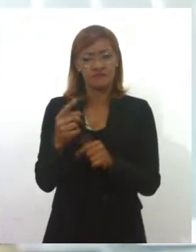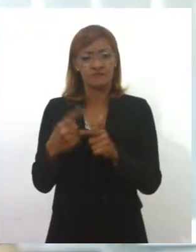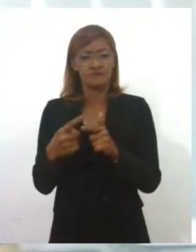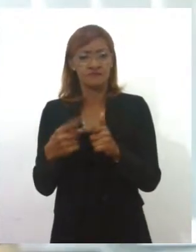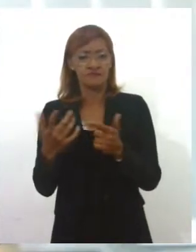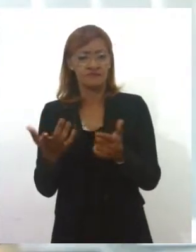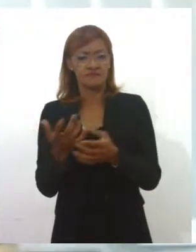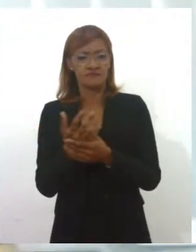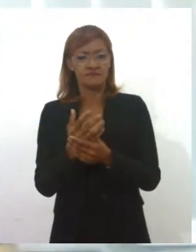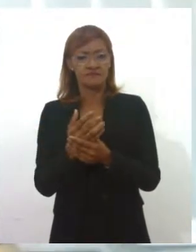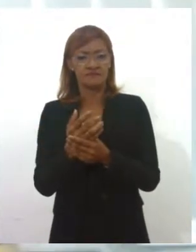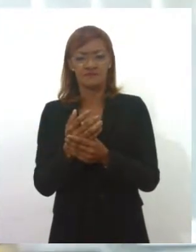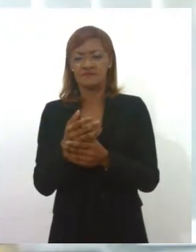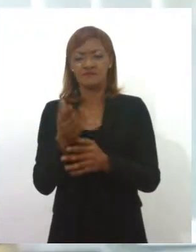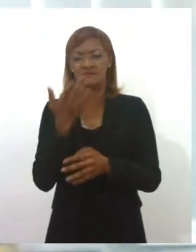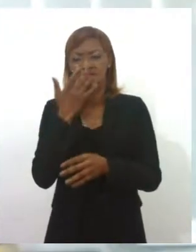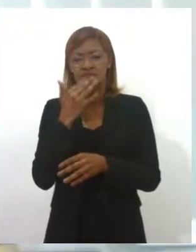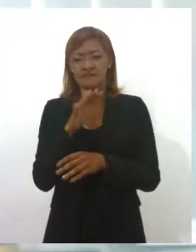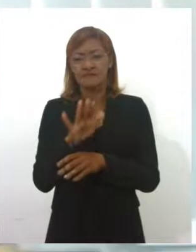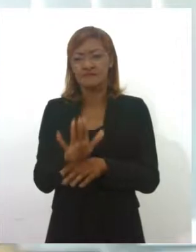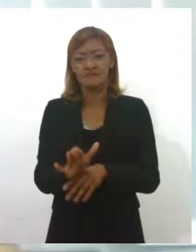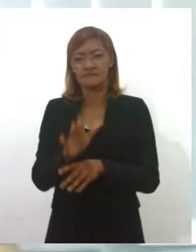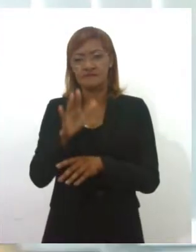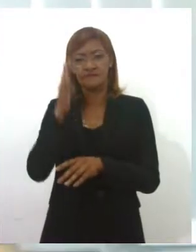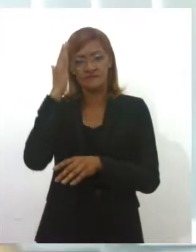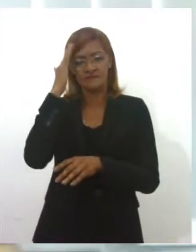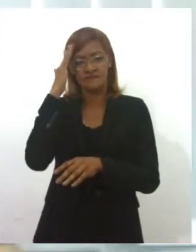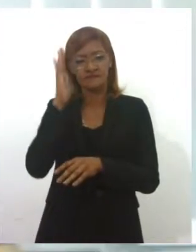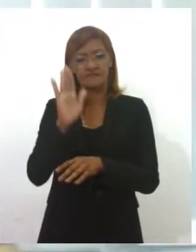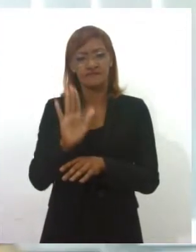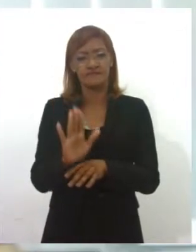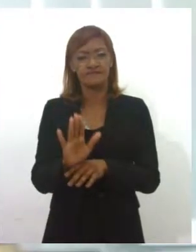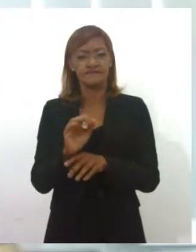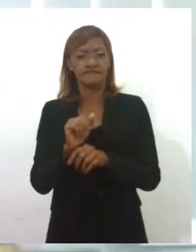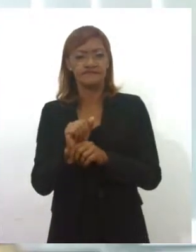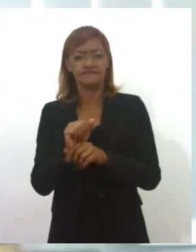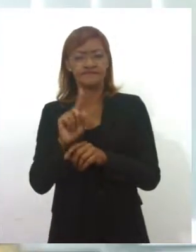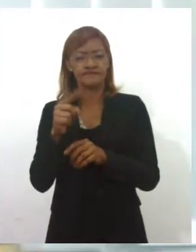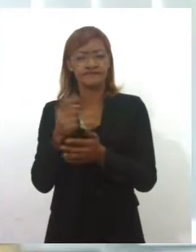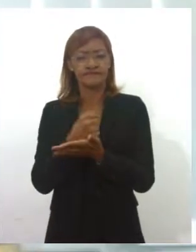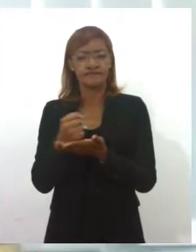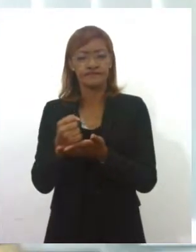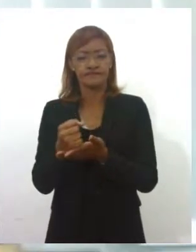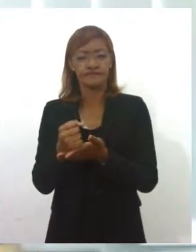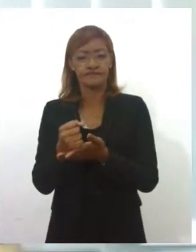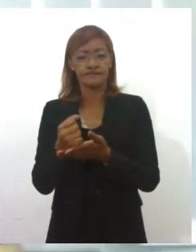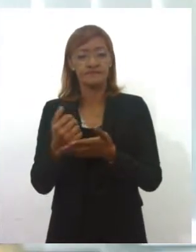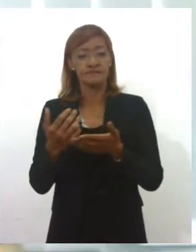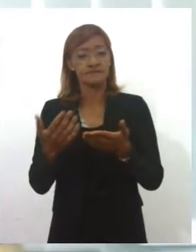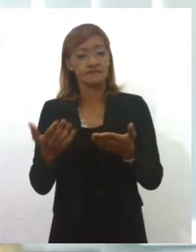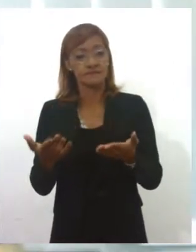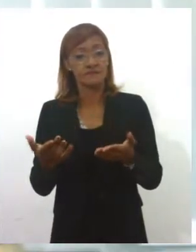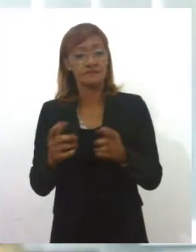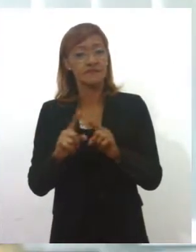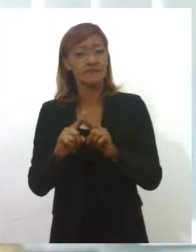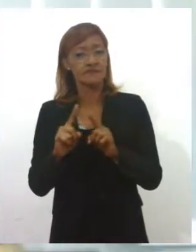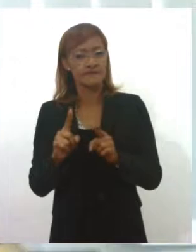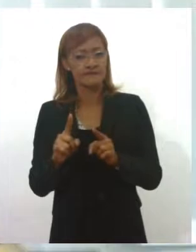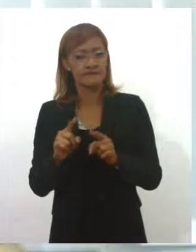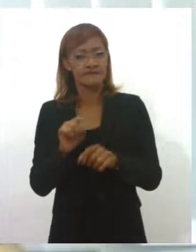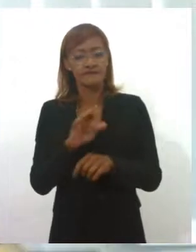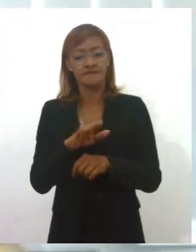ai coisa da cabeça de criança depois eu senti isso daqui a pouco passa e aí vai e a criança e o adolescente